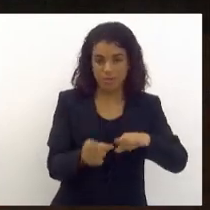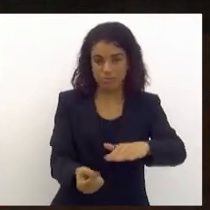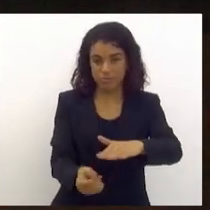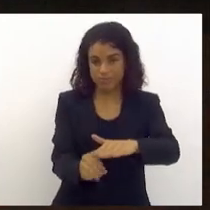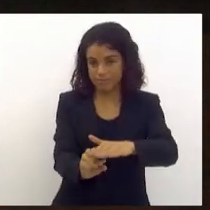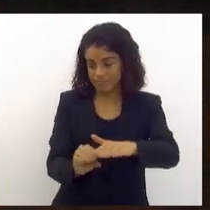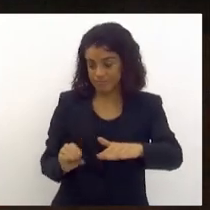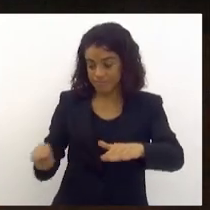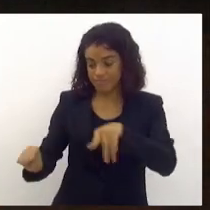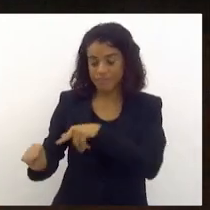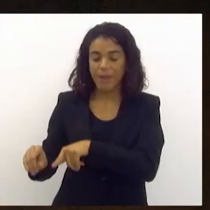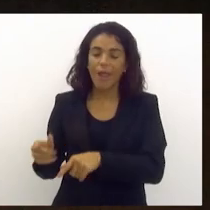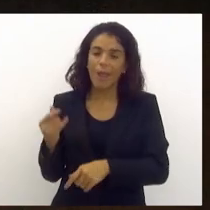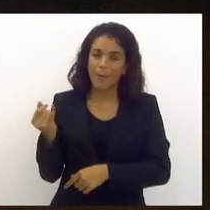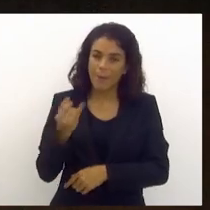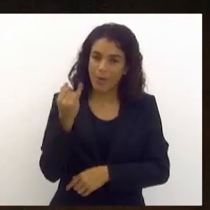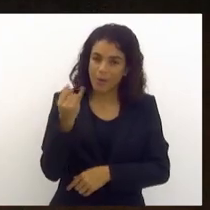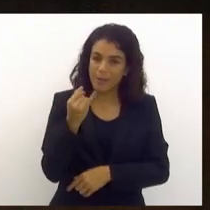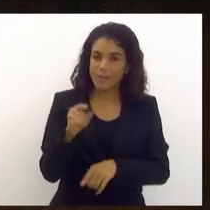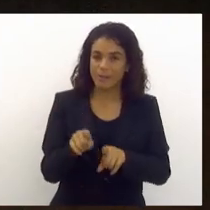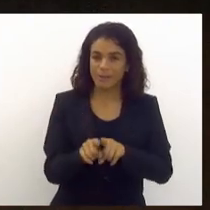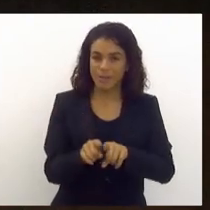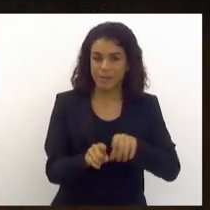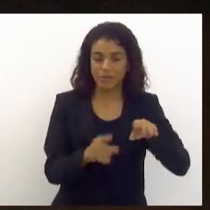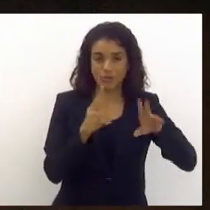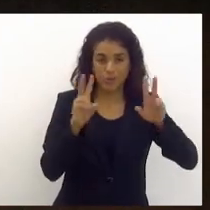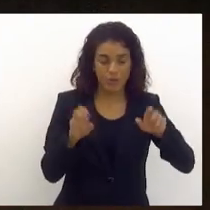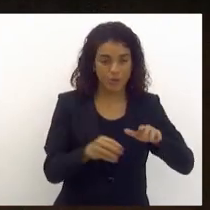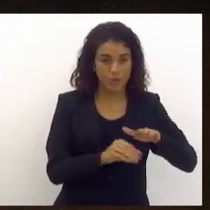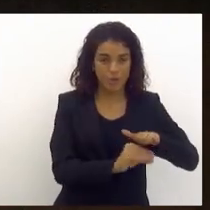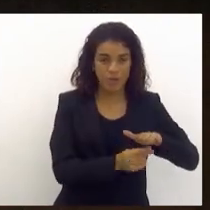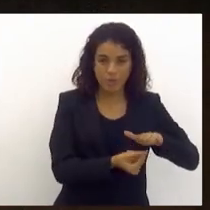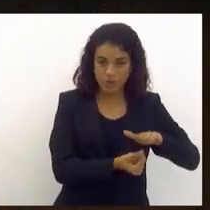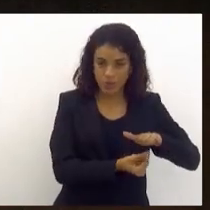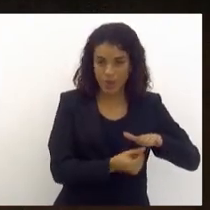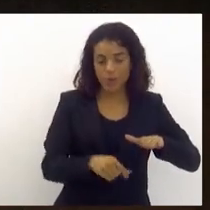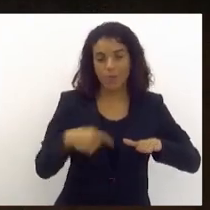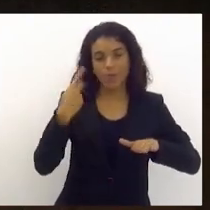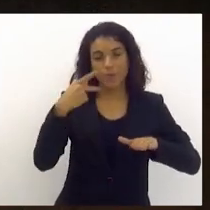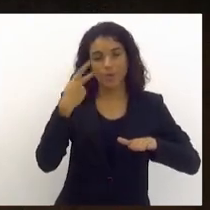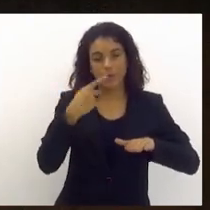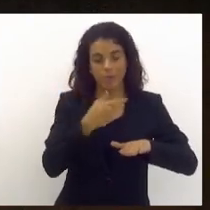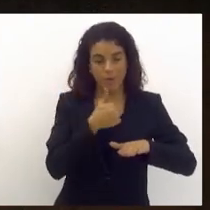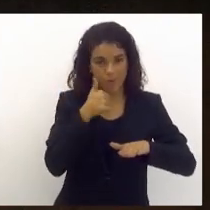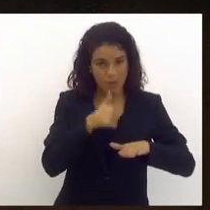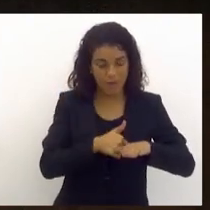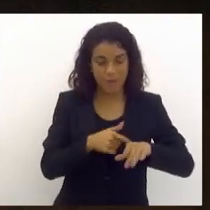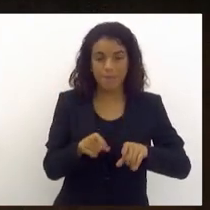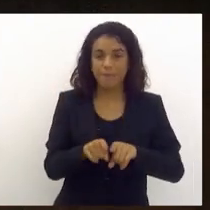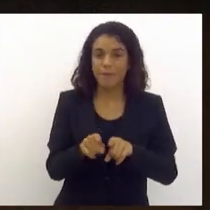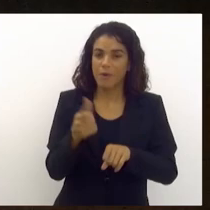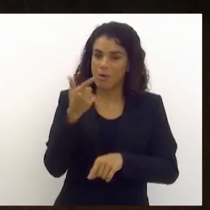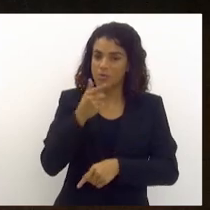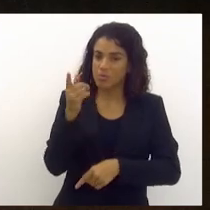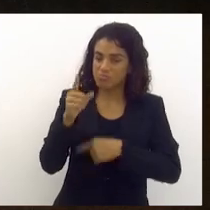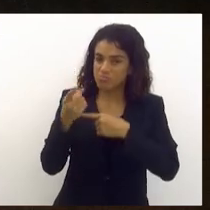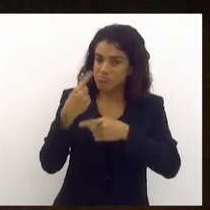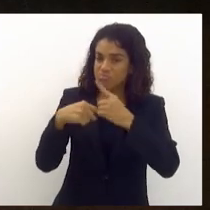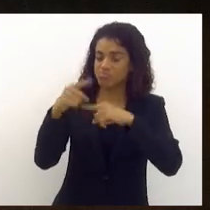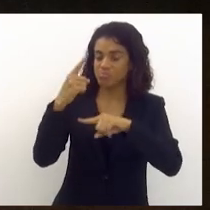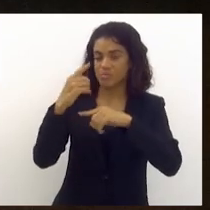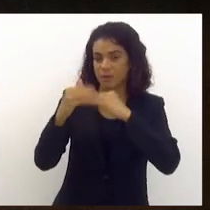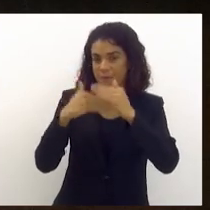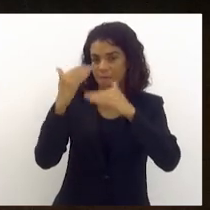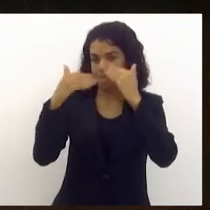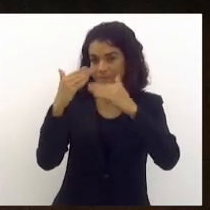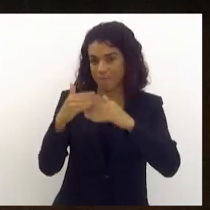é importante reconhecer o Fundo das Políticas para as Mulheres. E é importante reconhecer que conseguimos avançar, conseguimos